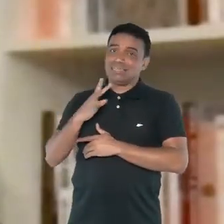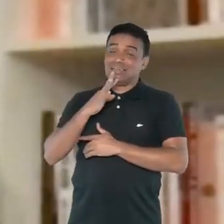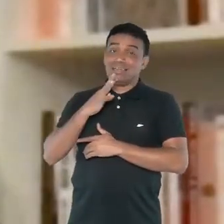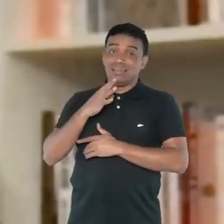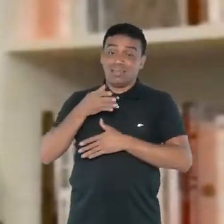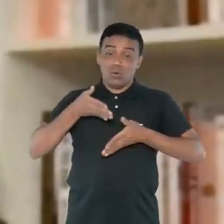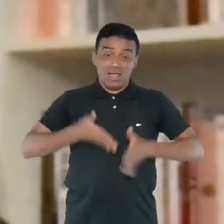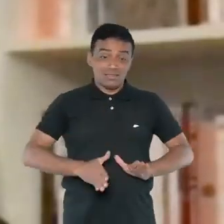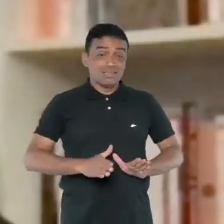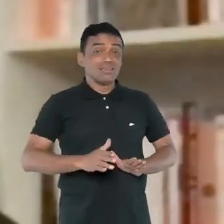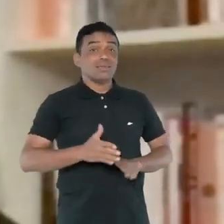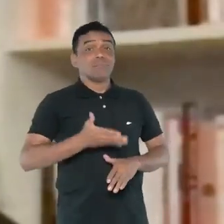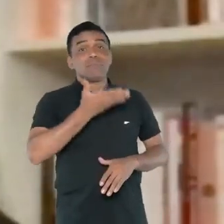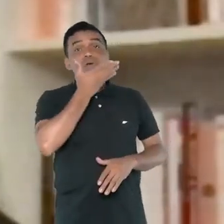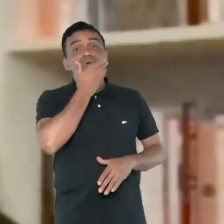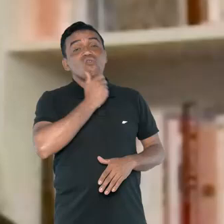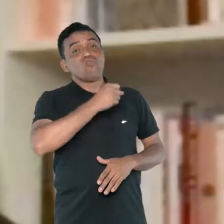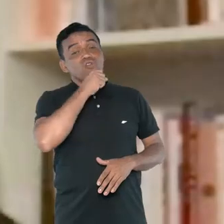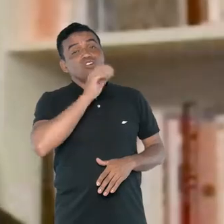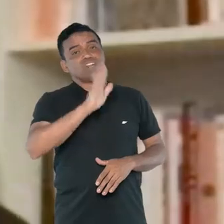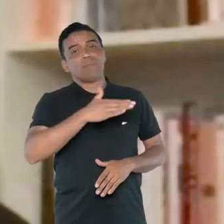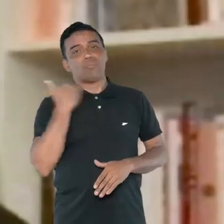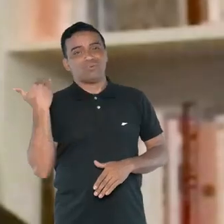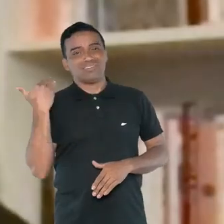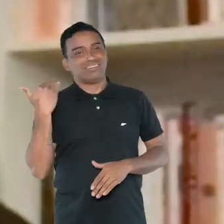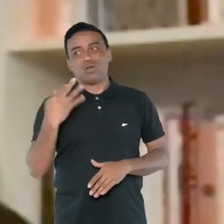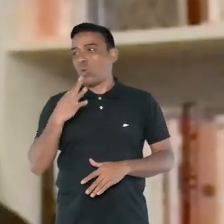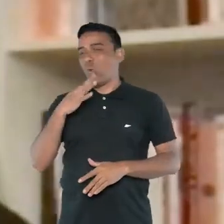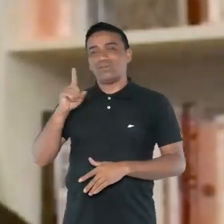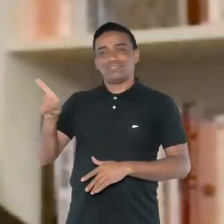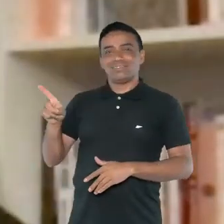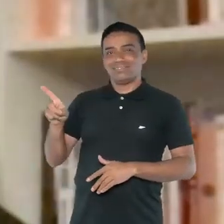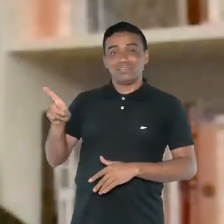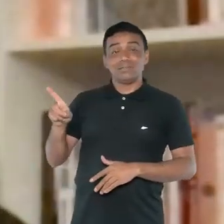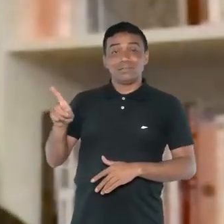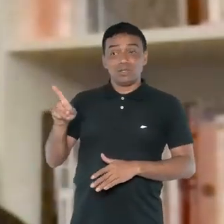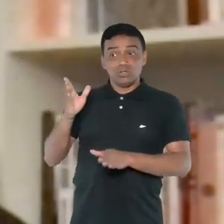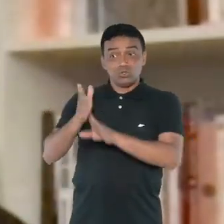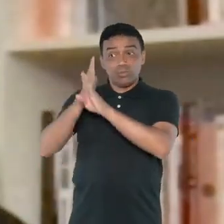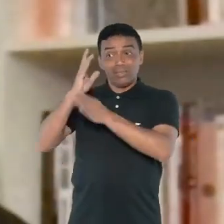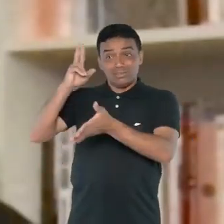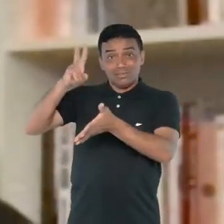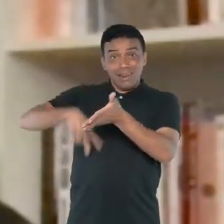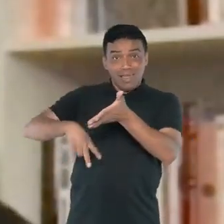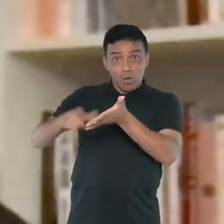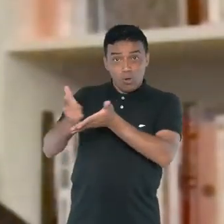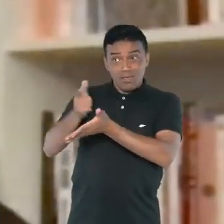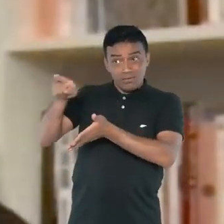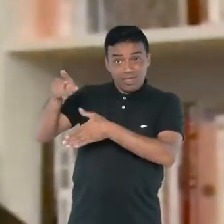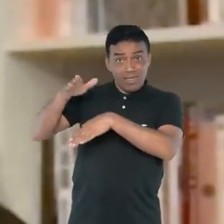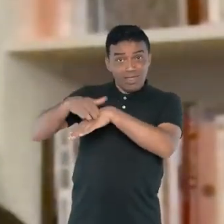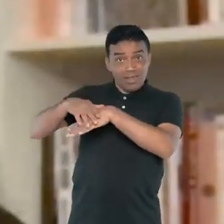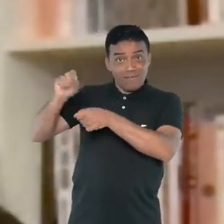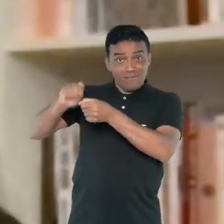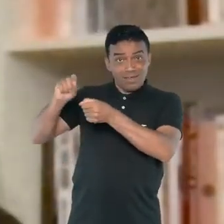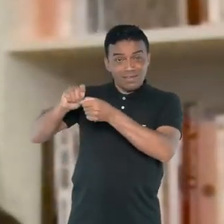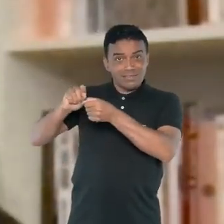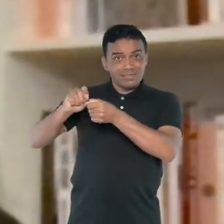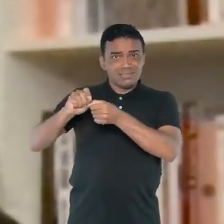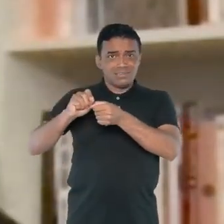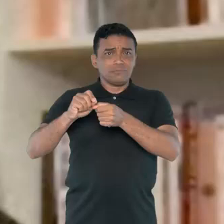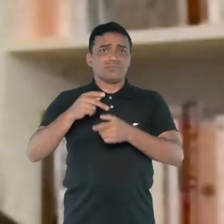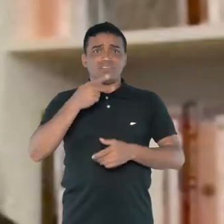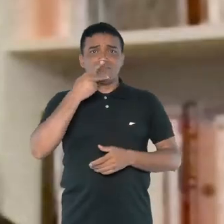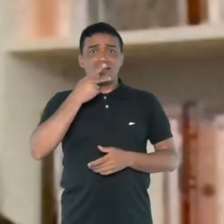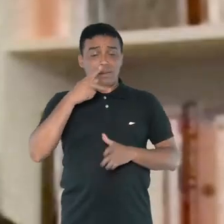já tinha morrido, mas se eu descobrisse e se eu fosse ler, eu acredito que afirmações que ele fizesse